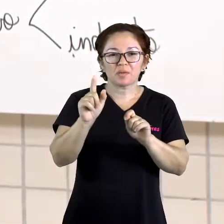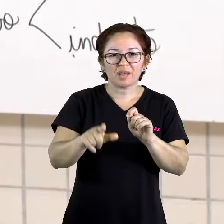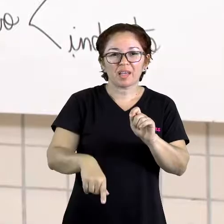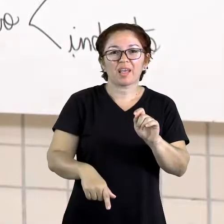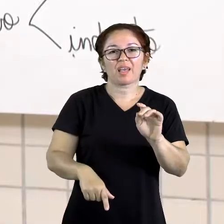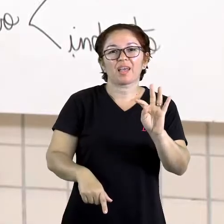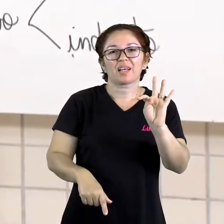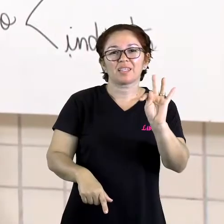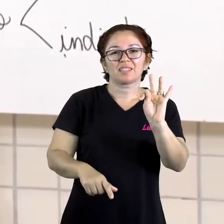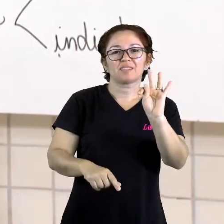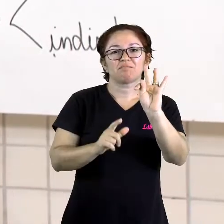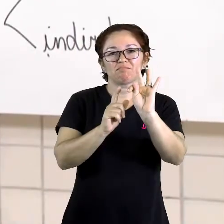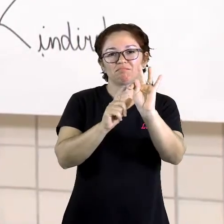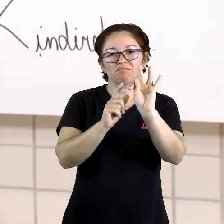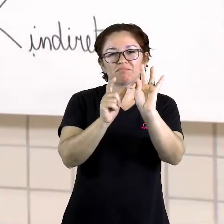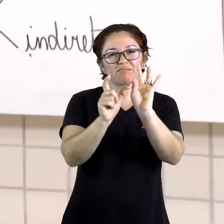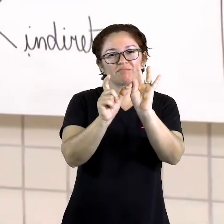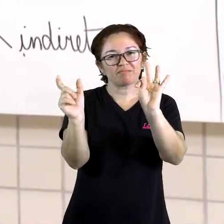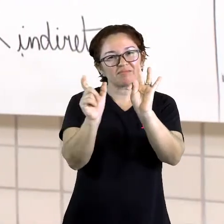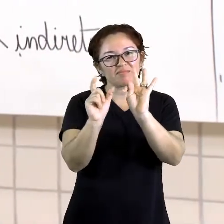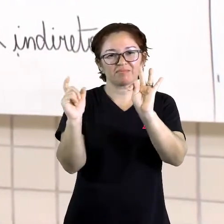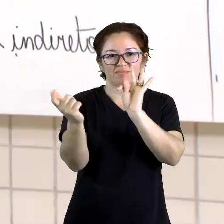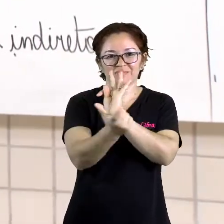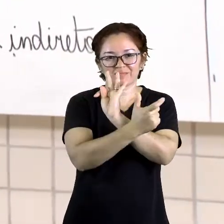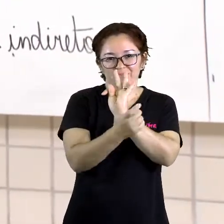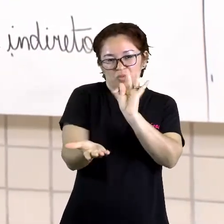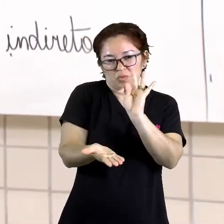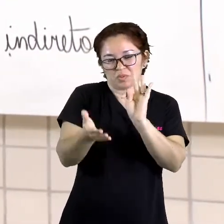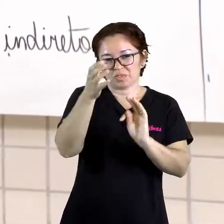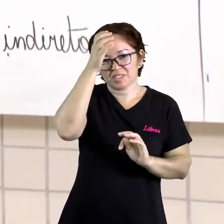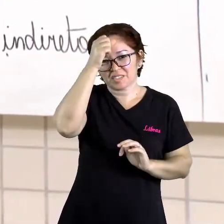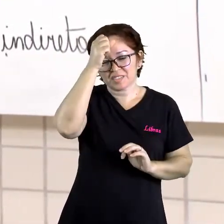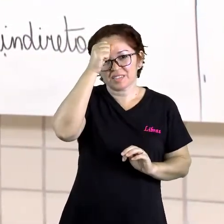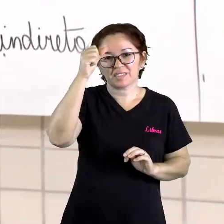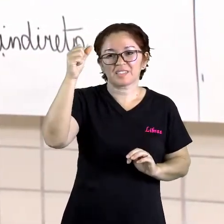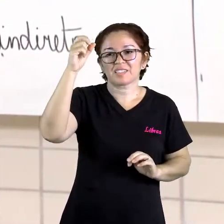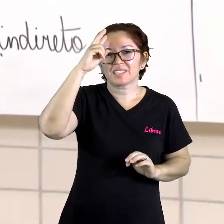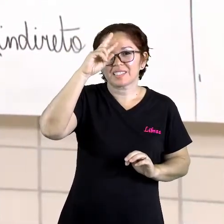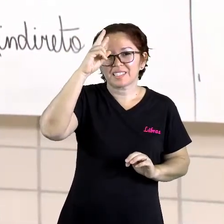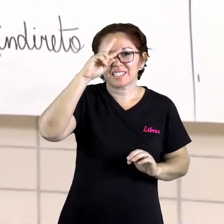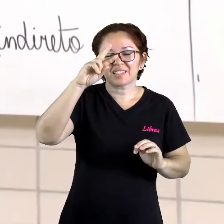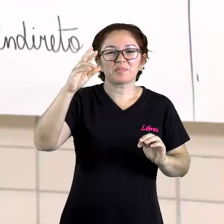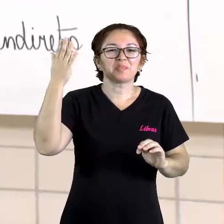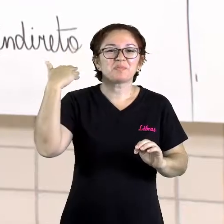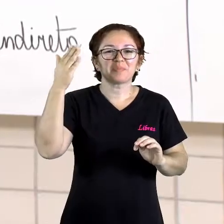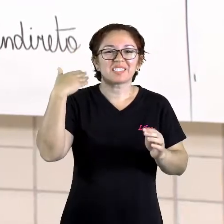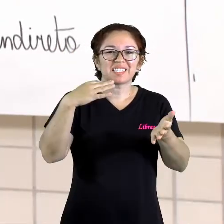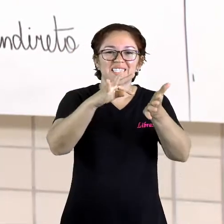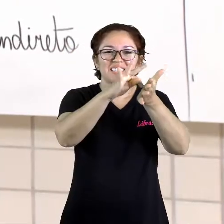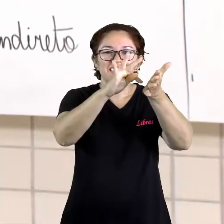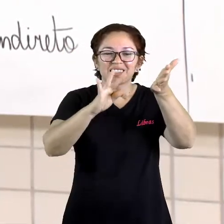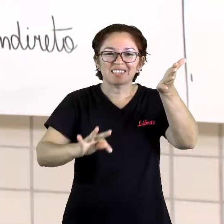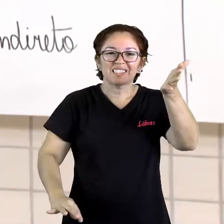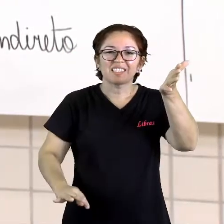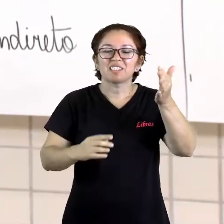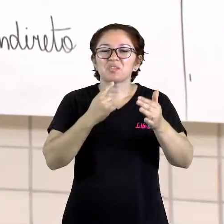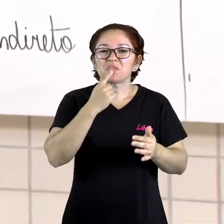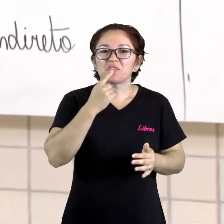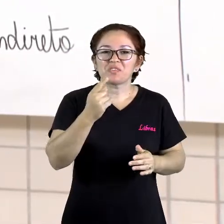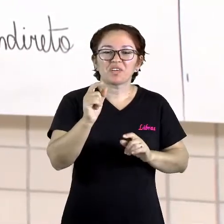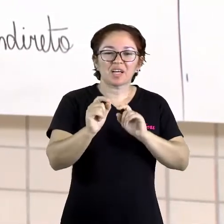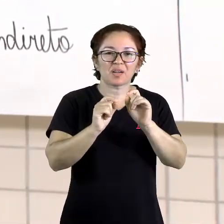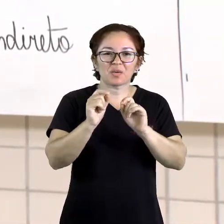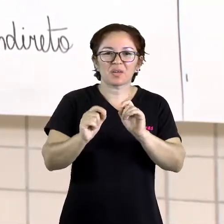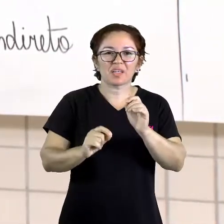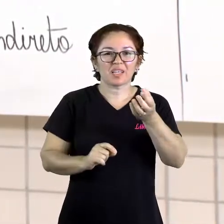Retomando a leitura que nós fizemos na última aula do texto O Piqui Nosso de Cada Dia. Esse texto ele foi um texto finalista